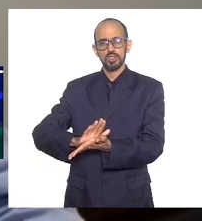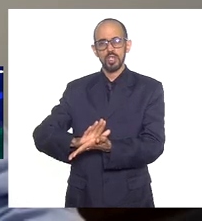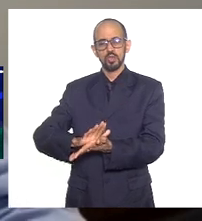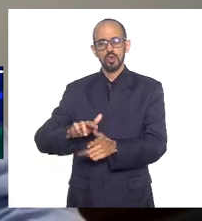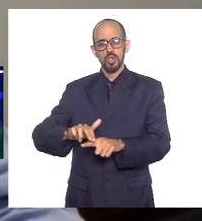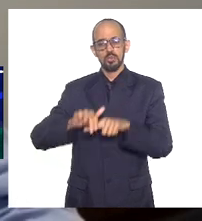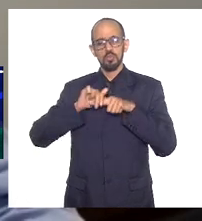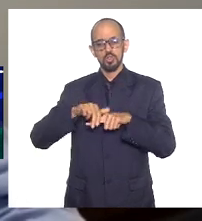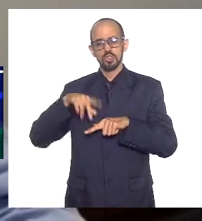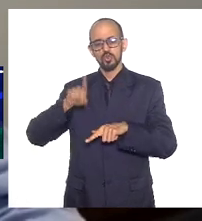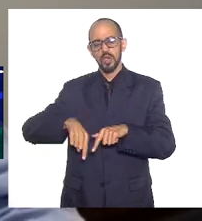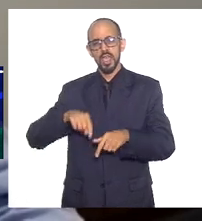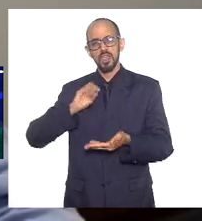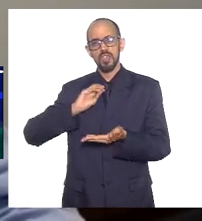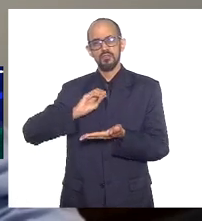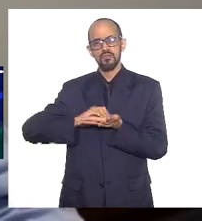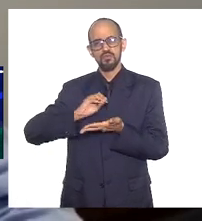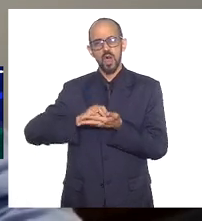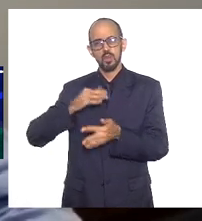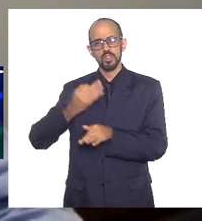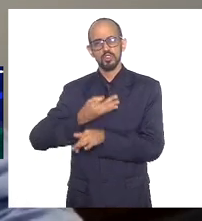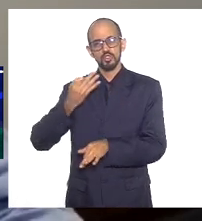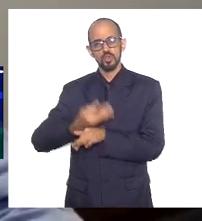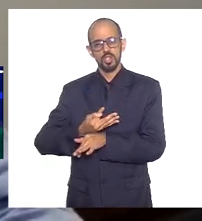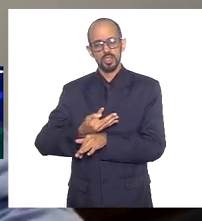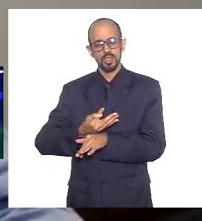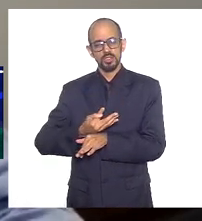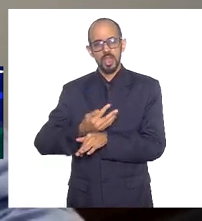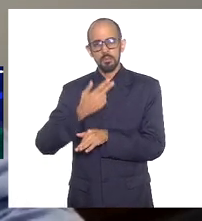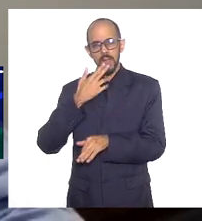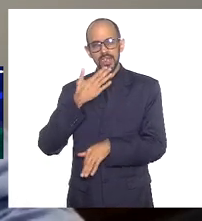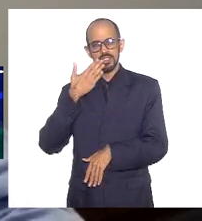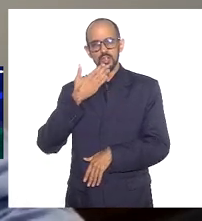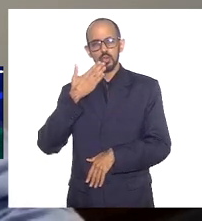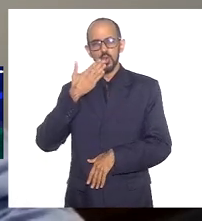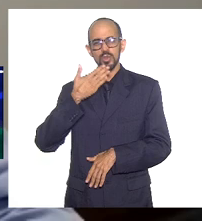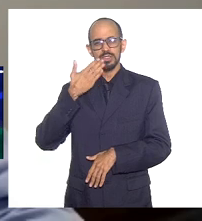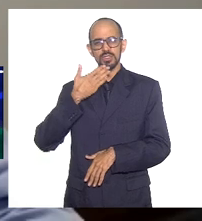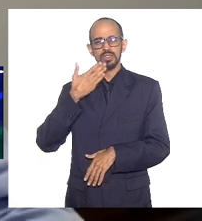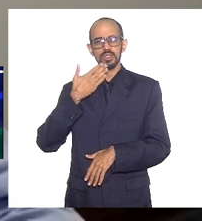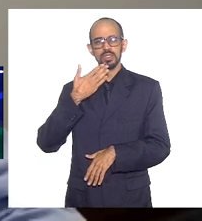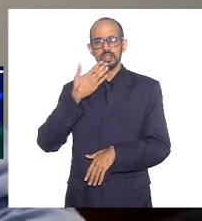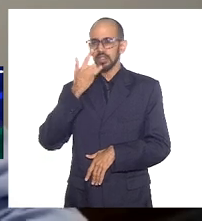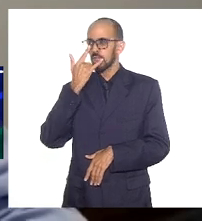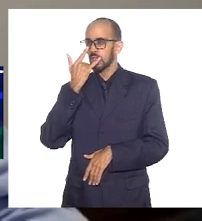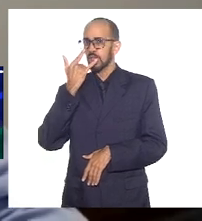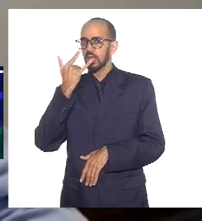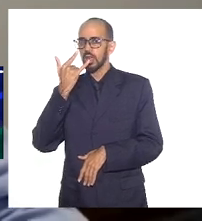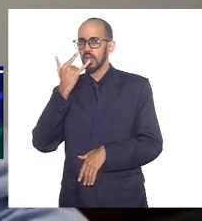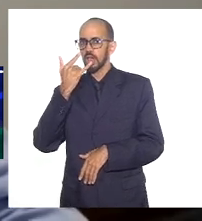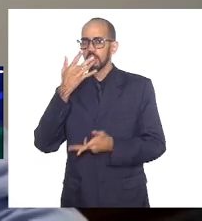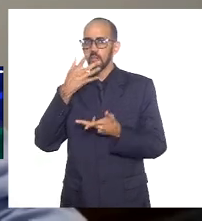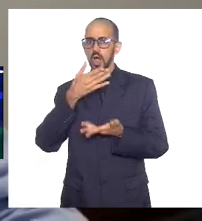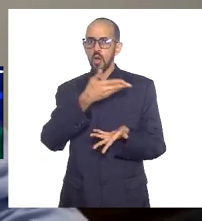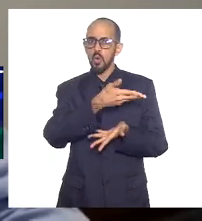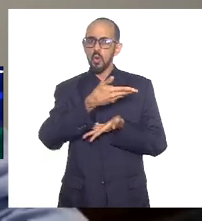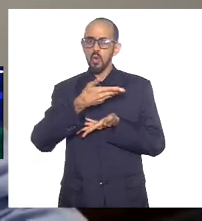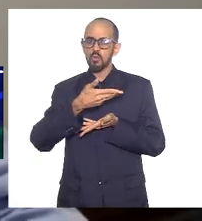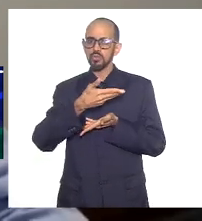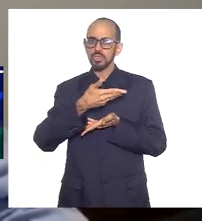portanto intolerância é brando é doce como disse hoje um dos nossos convidados o pastor o pai